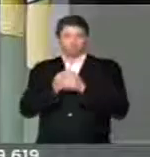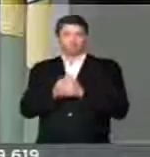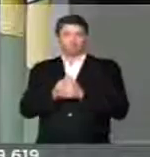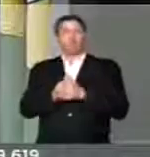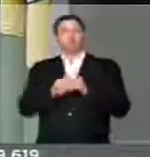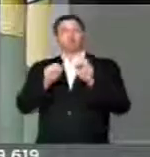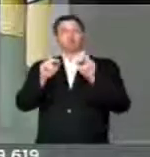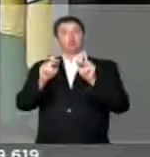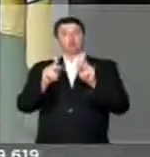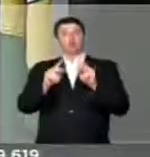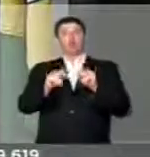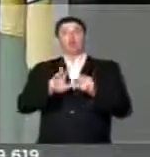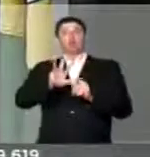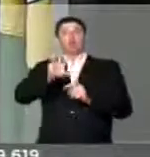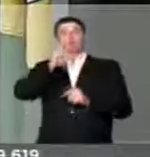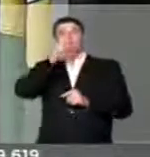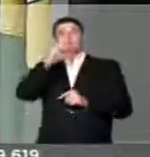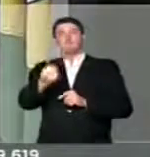criou